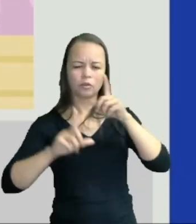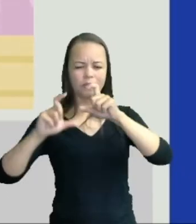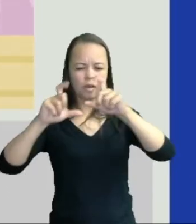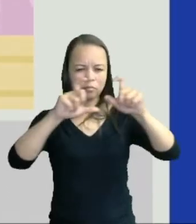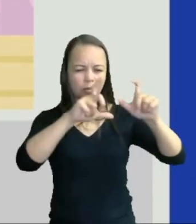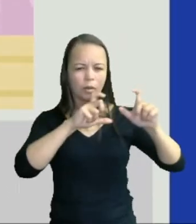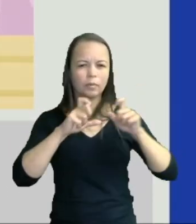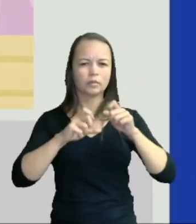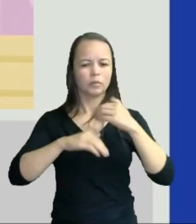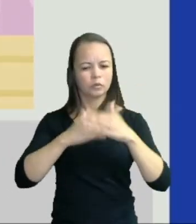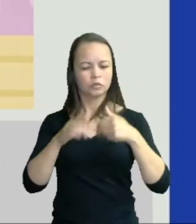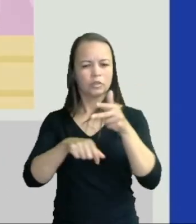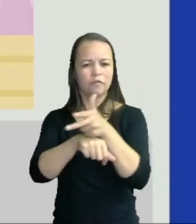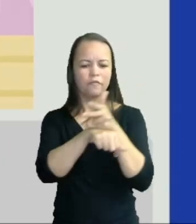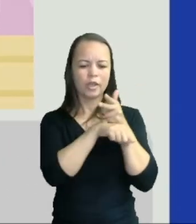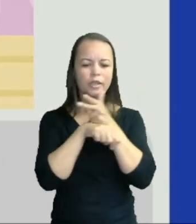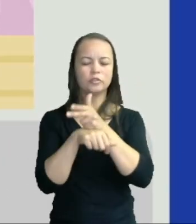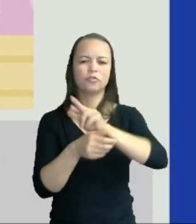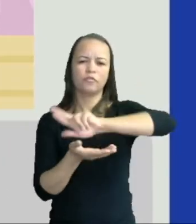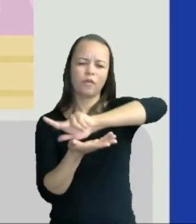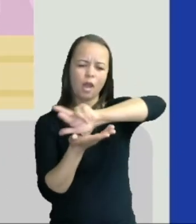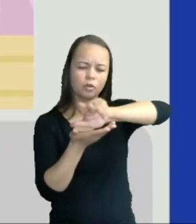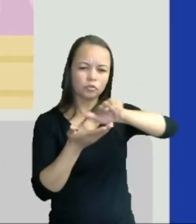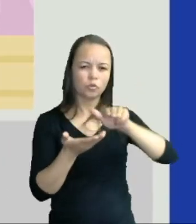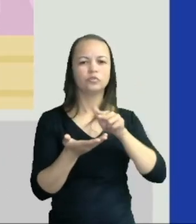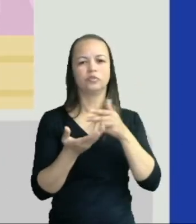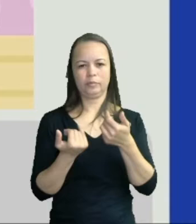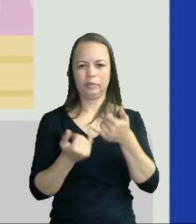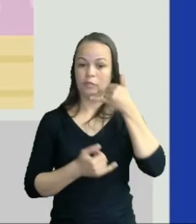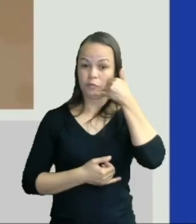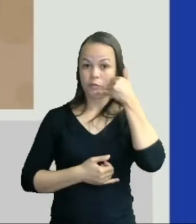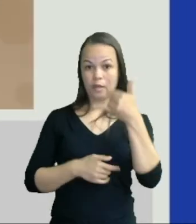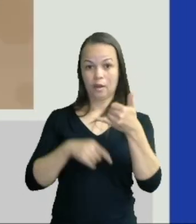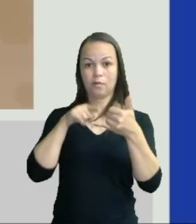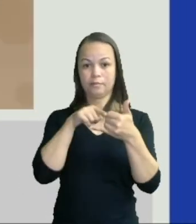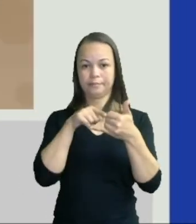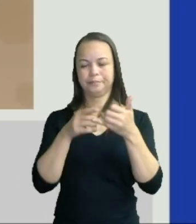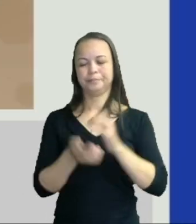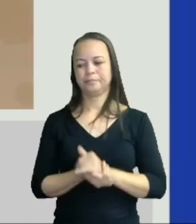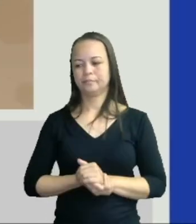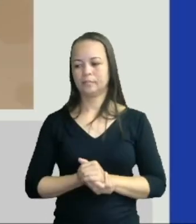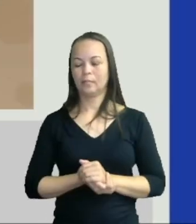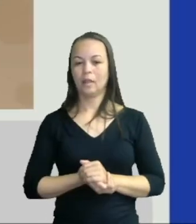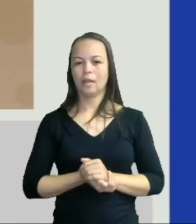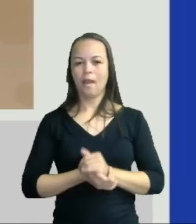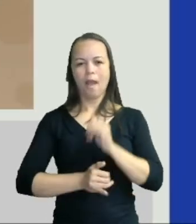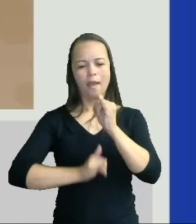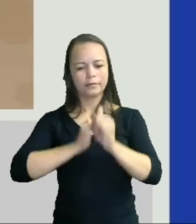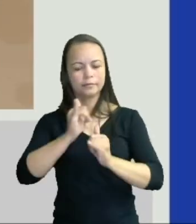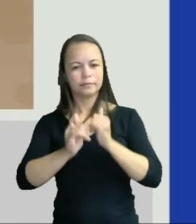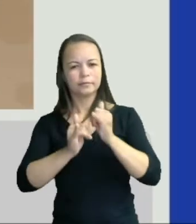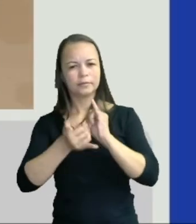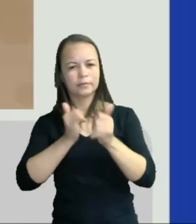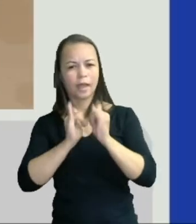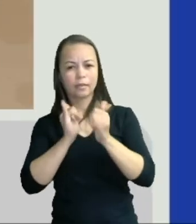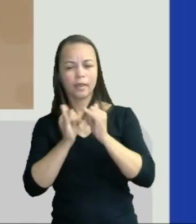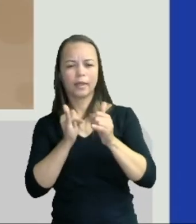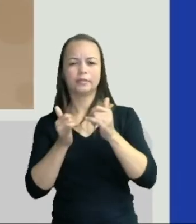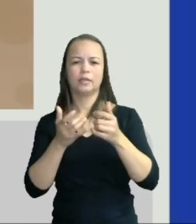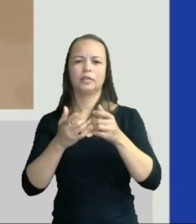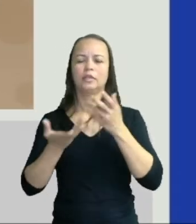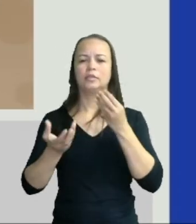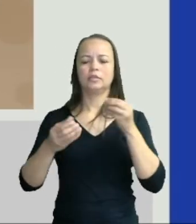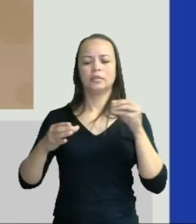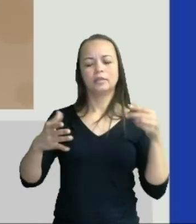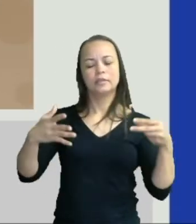no país vem crescendo. Hoje, a grande parte dos aparelhos disponíveis no mercado tem múltiplas funções. Além